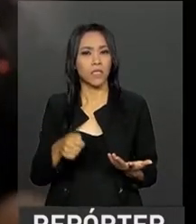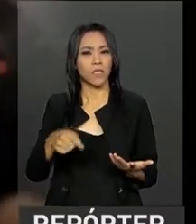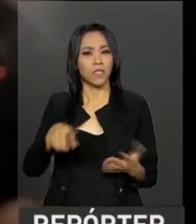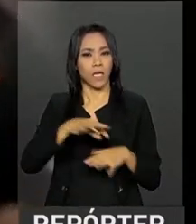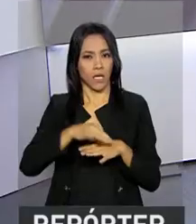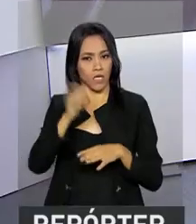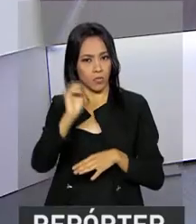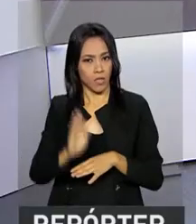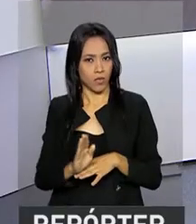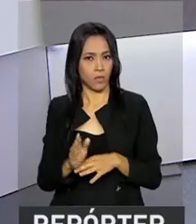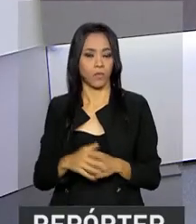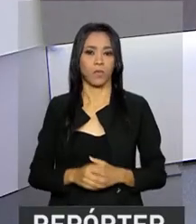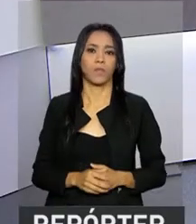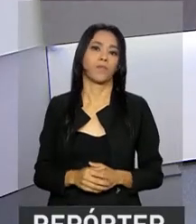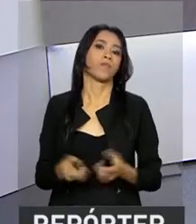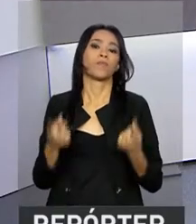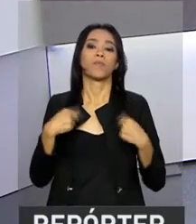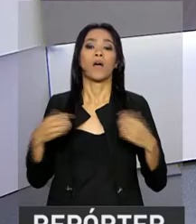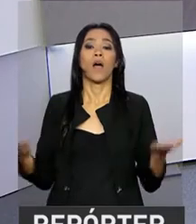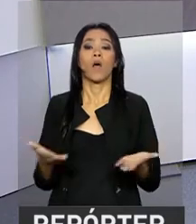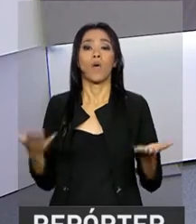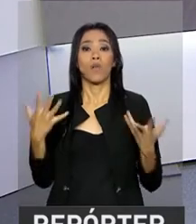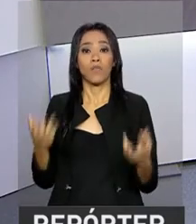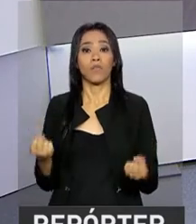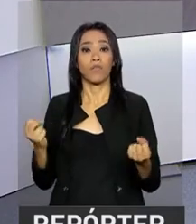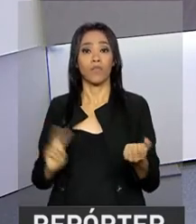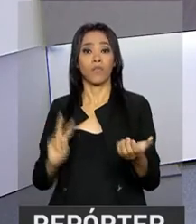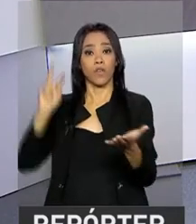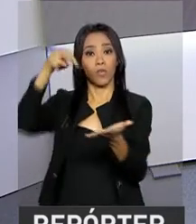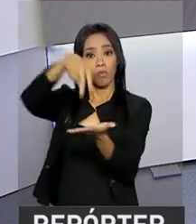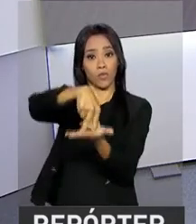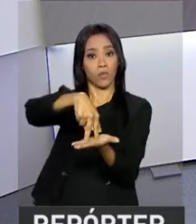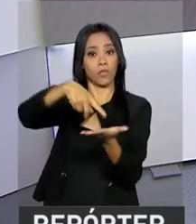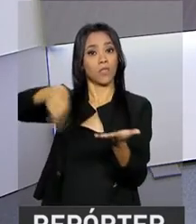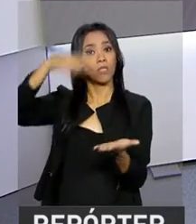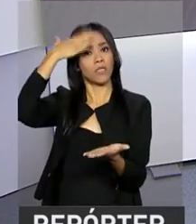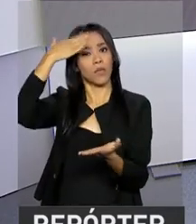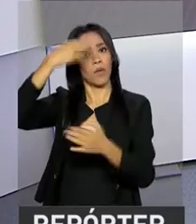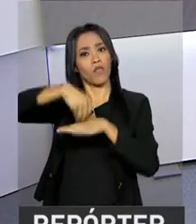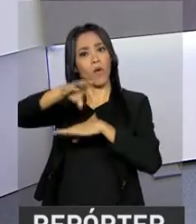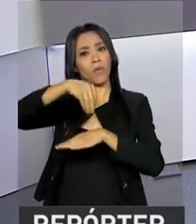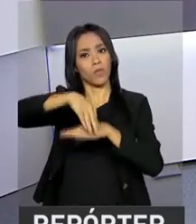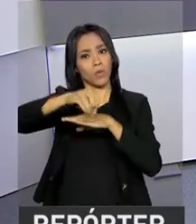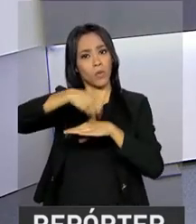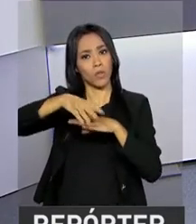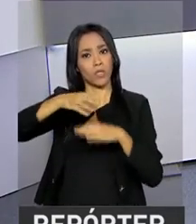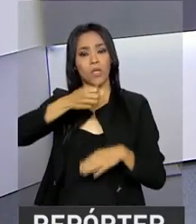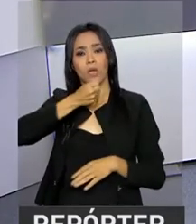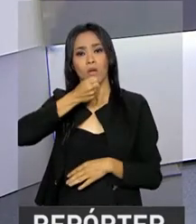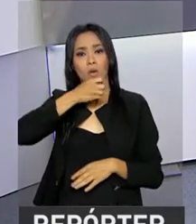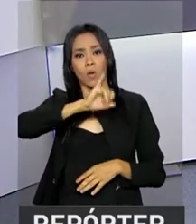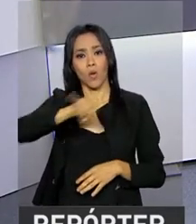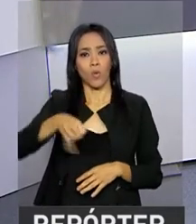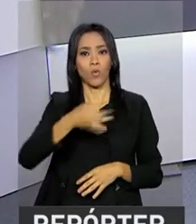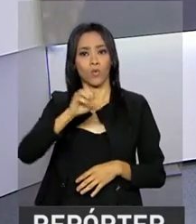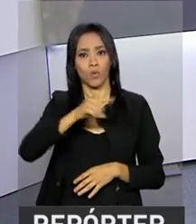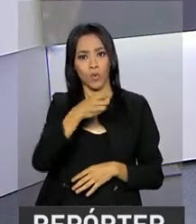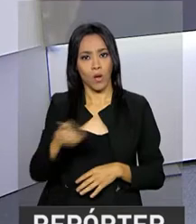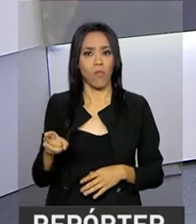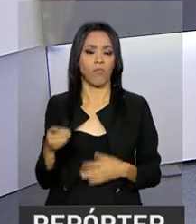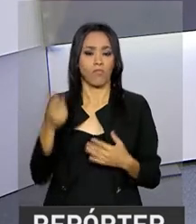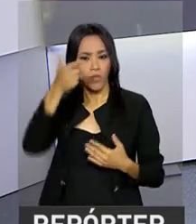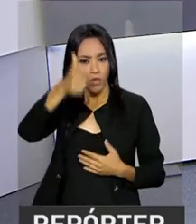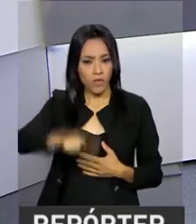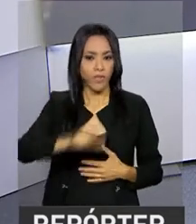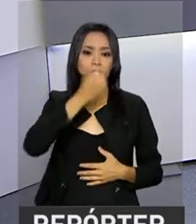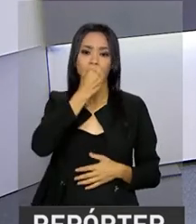brasileira nós vamos agora ao palácio do planalto saber as informações com a repórter joão pedro neto ao vivo o jp mais